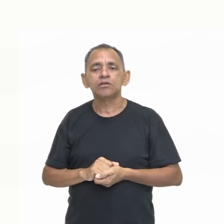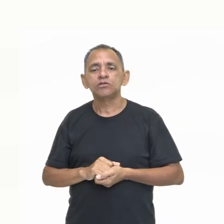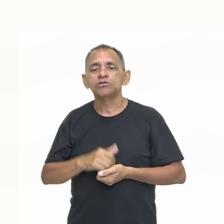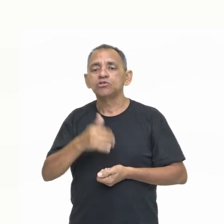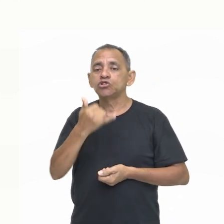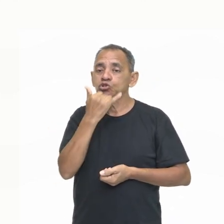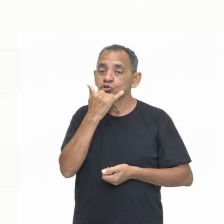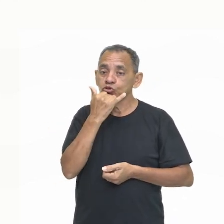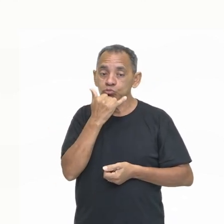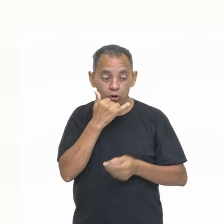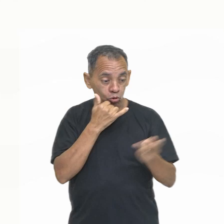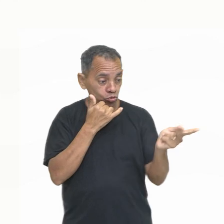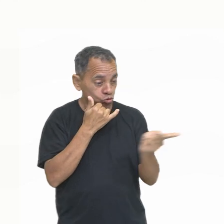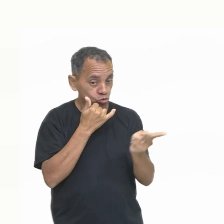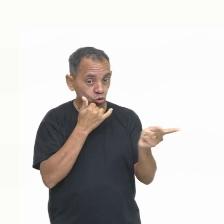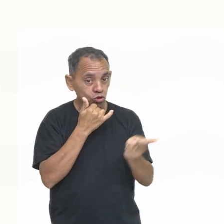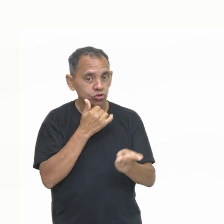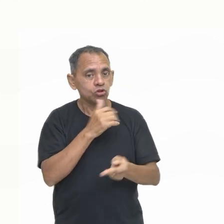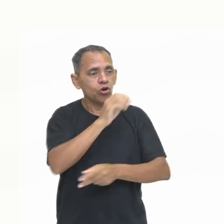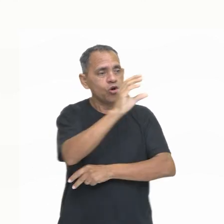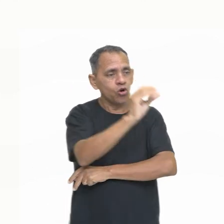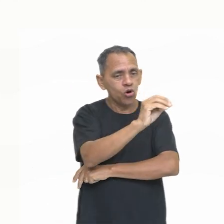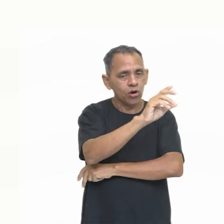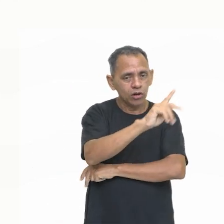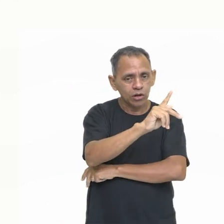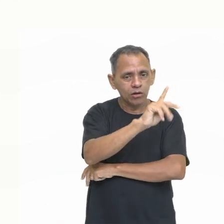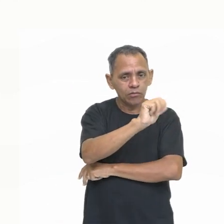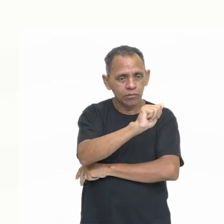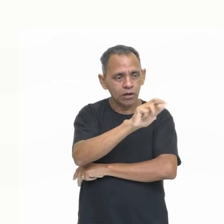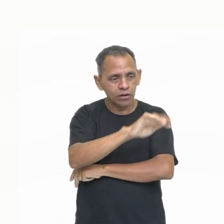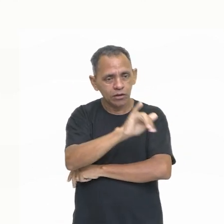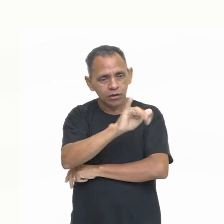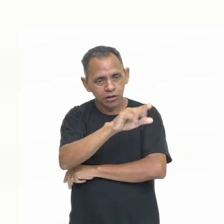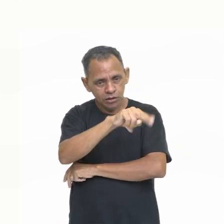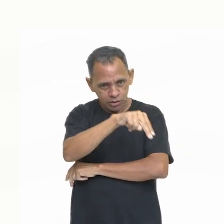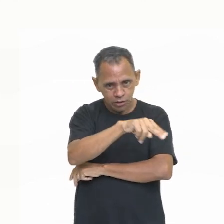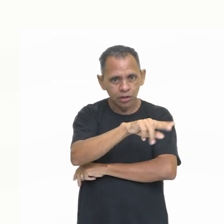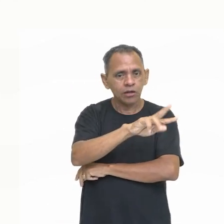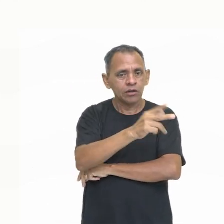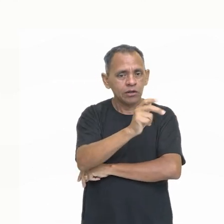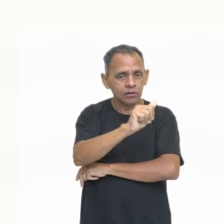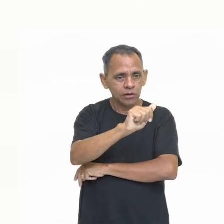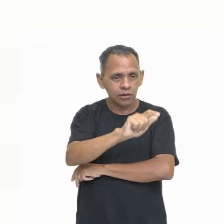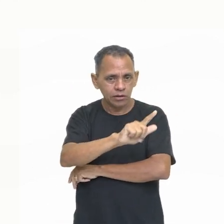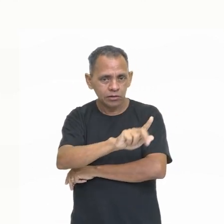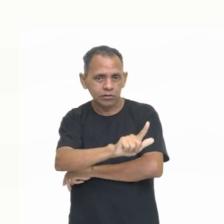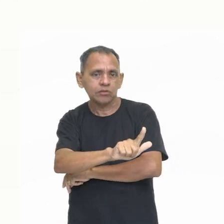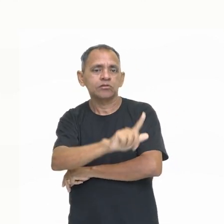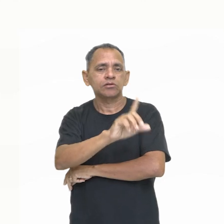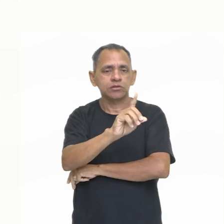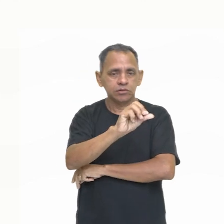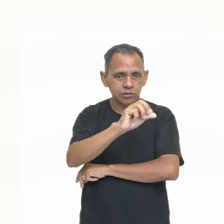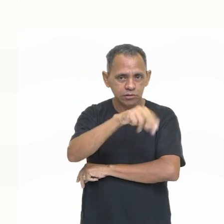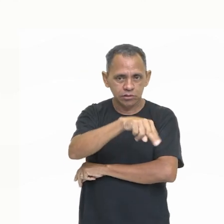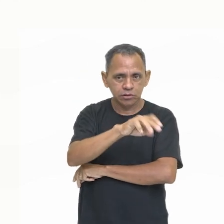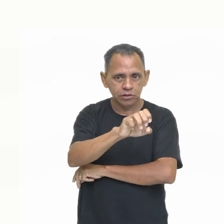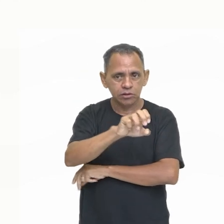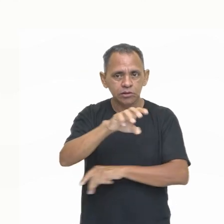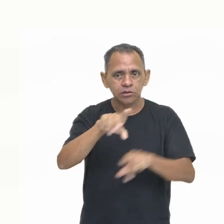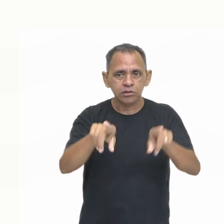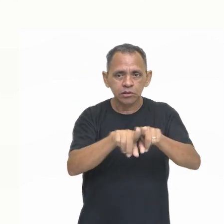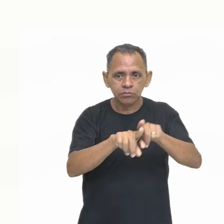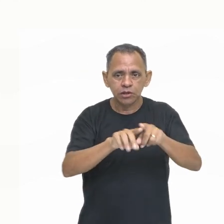Haldane, certo? Então, foi por meio desse experimento, todo desenvolvido dentro